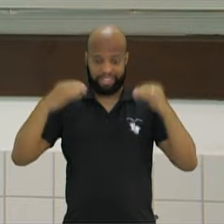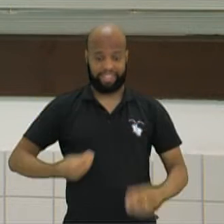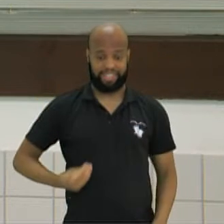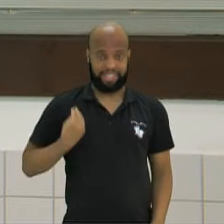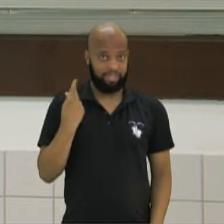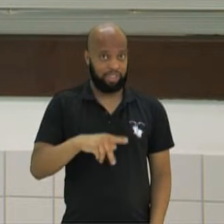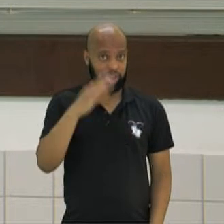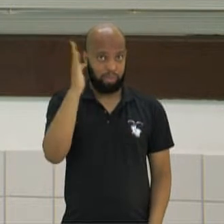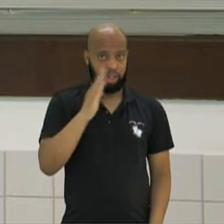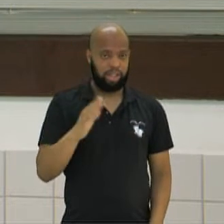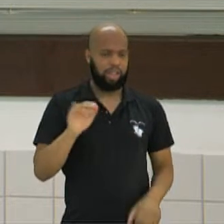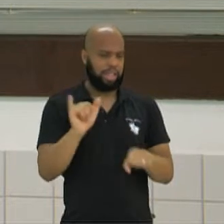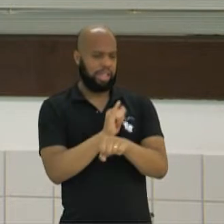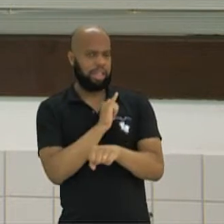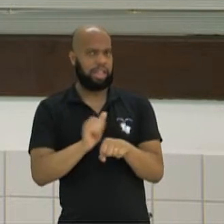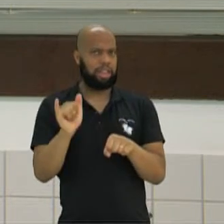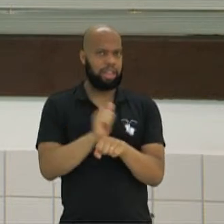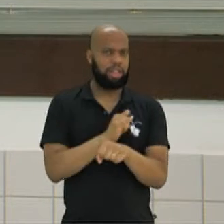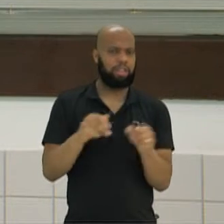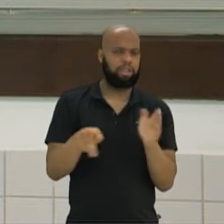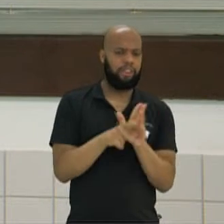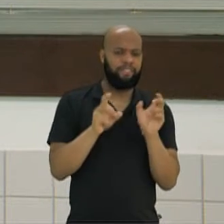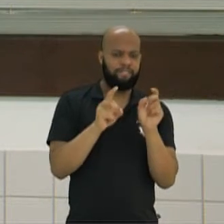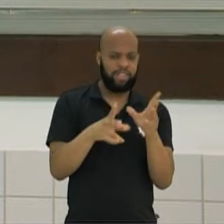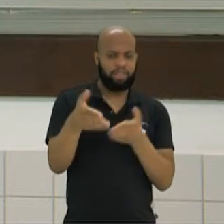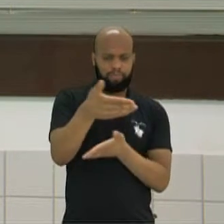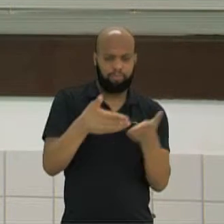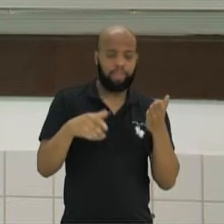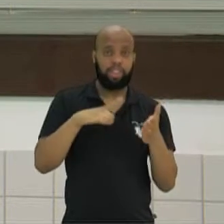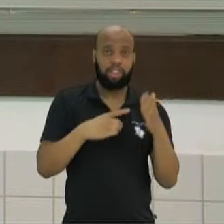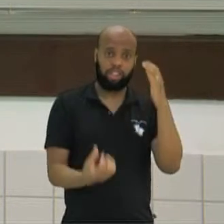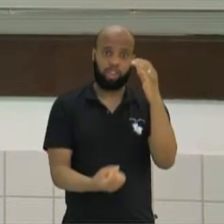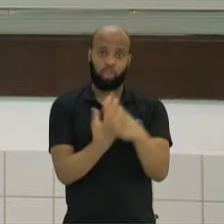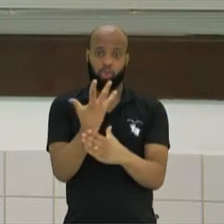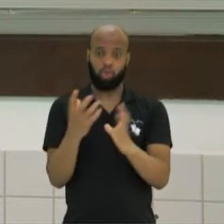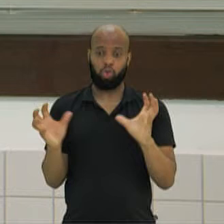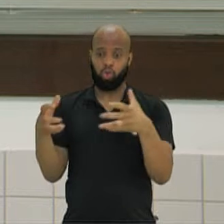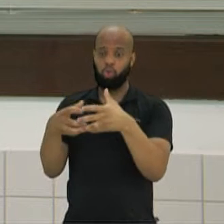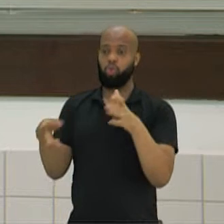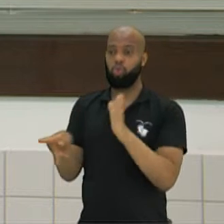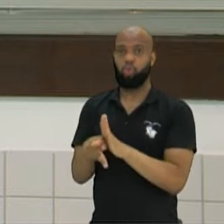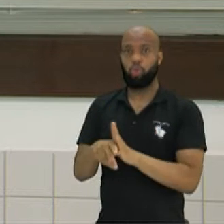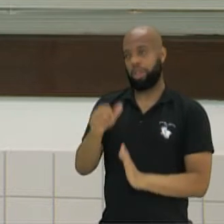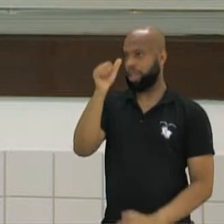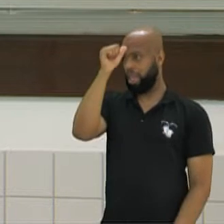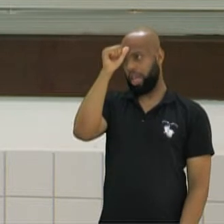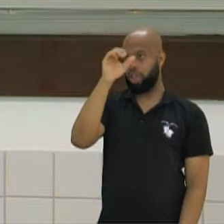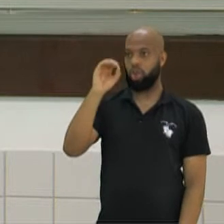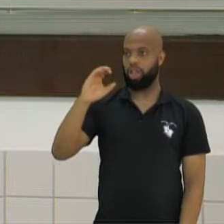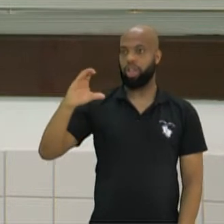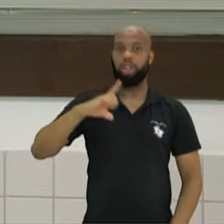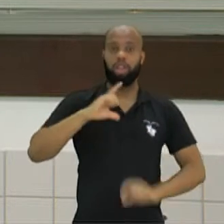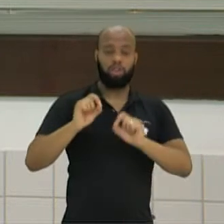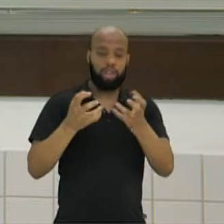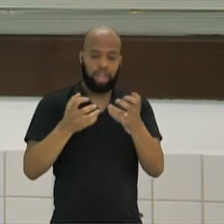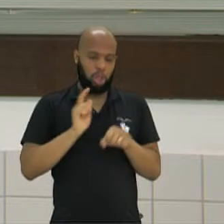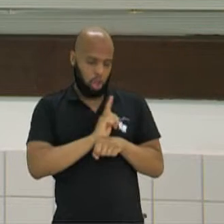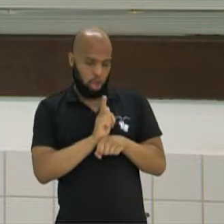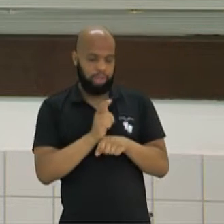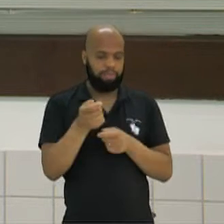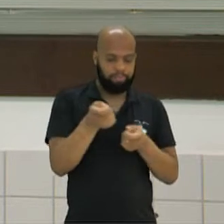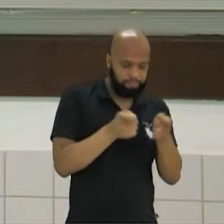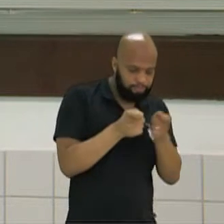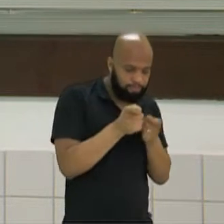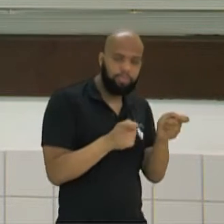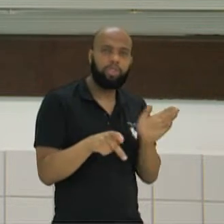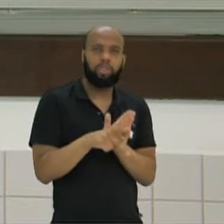estratégias comerciais, vamos chamar assim, é criar uma chamada Companhia das Índias Ocidentais para fazer o gerenciamento comercial